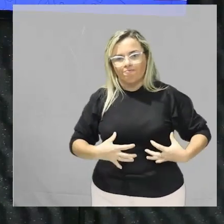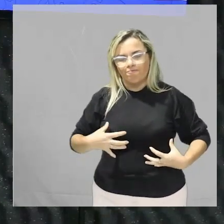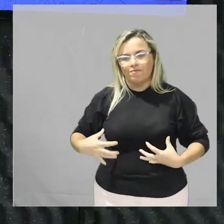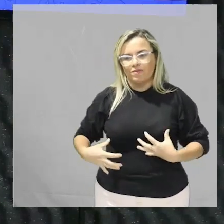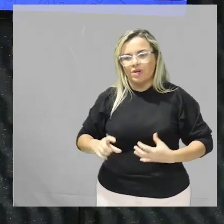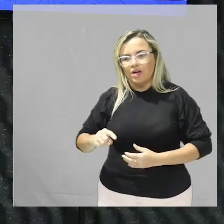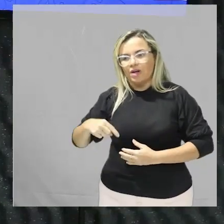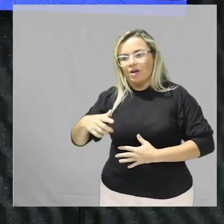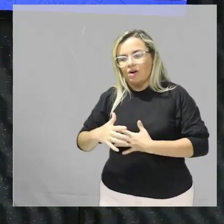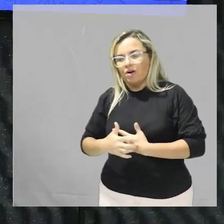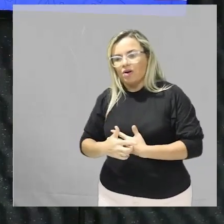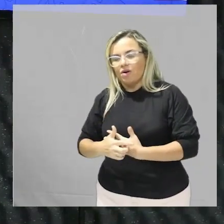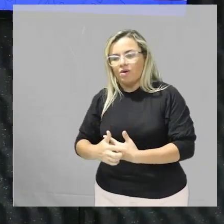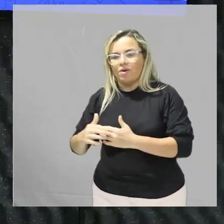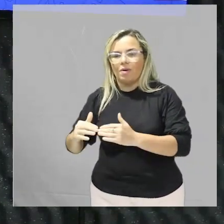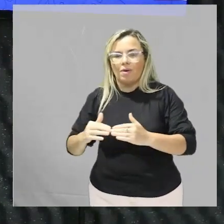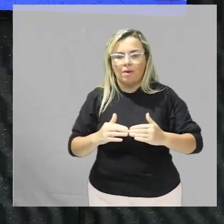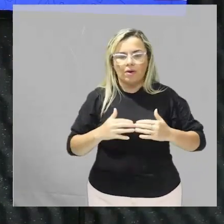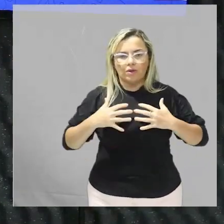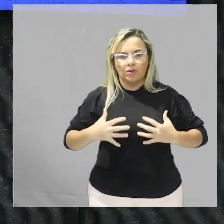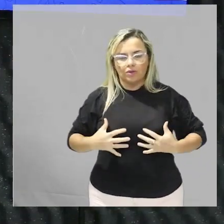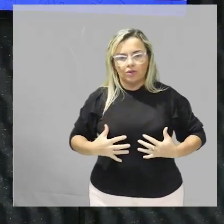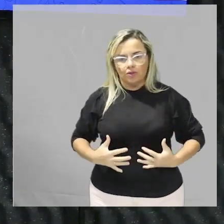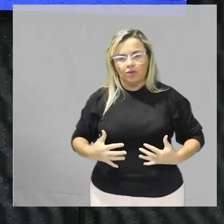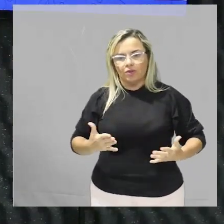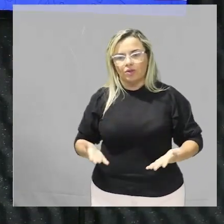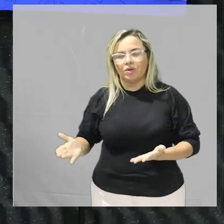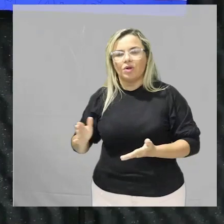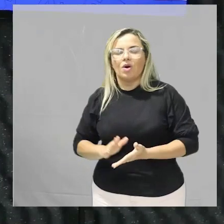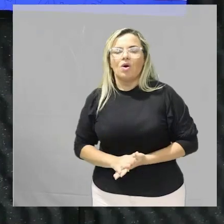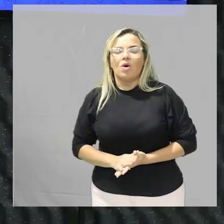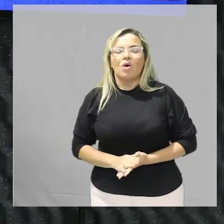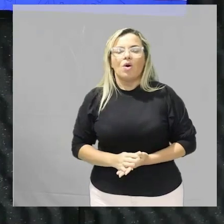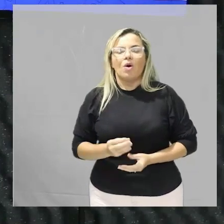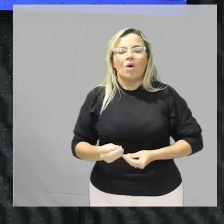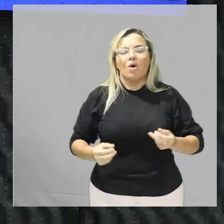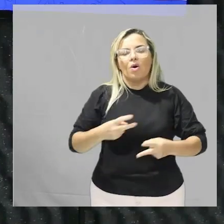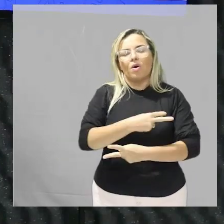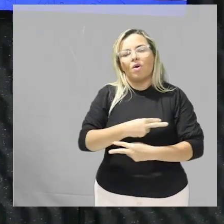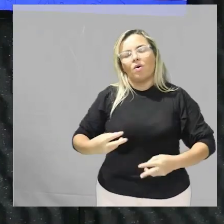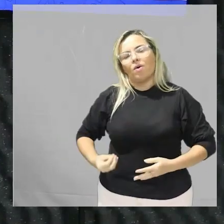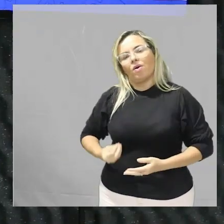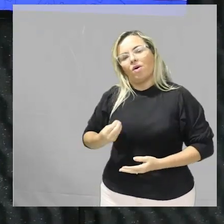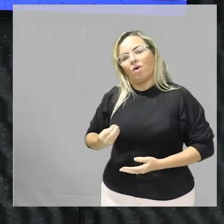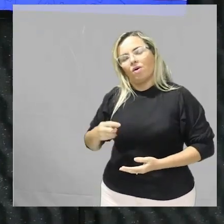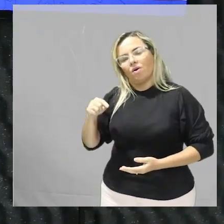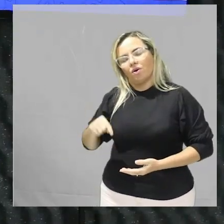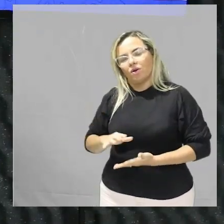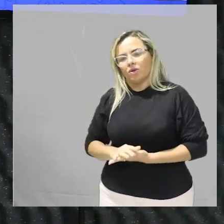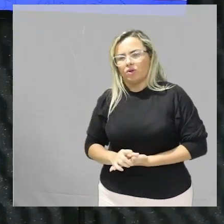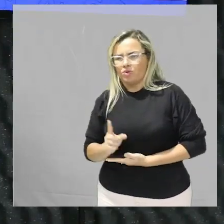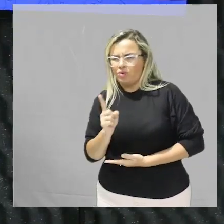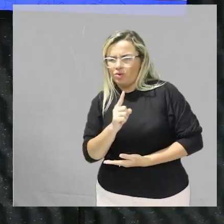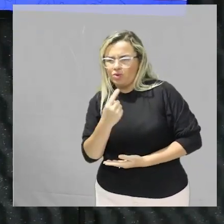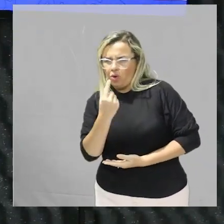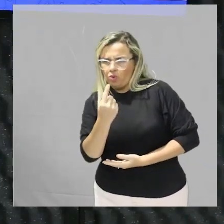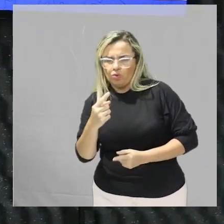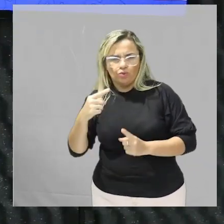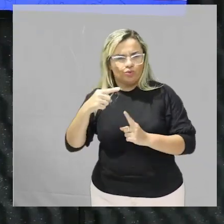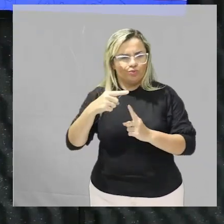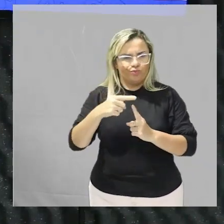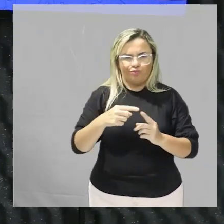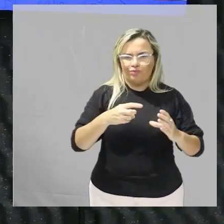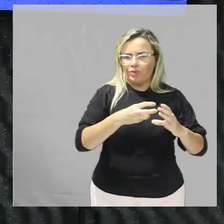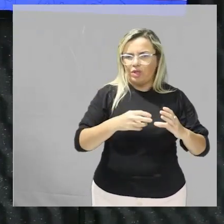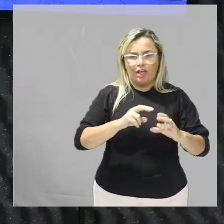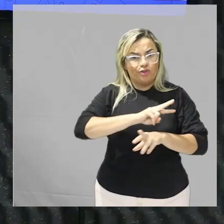nós, no organismo de um ser vivo, como eu já falei para vocês, assim como não existe só um tipo de célula ou só um